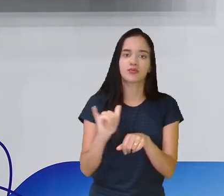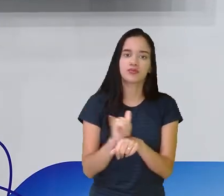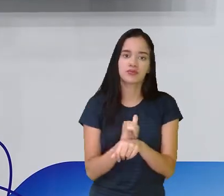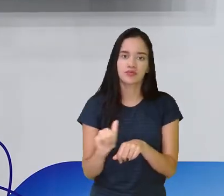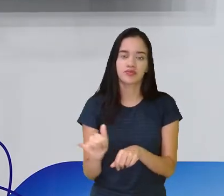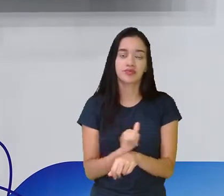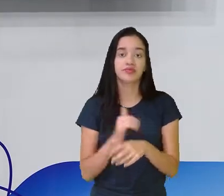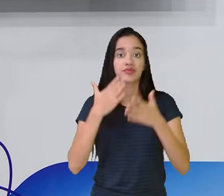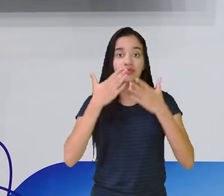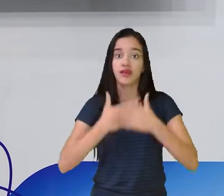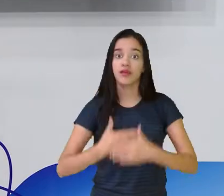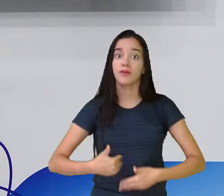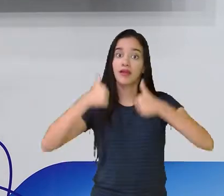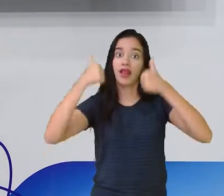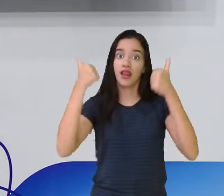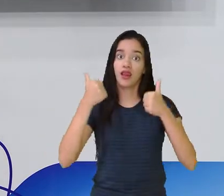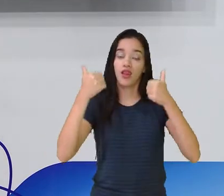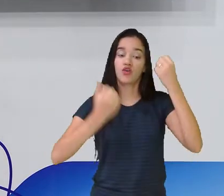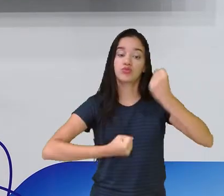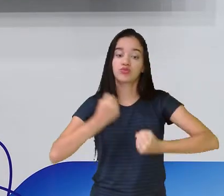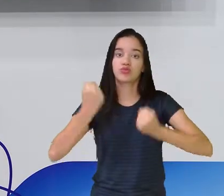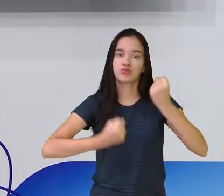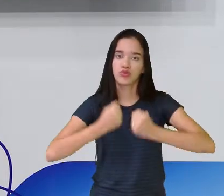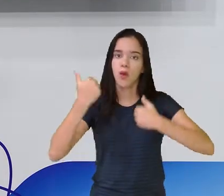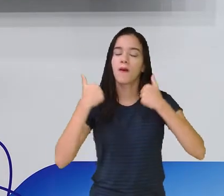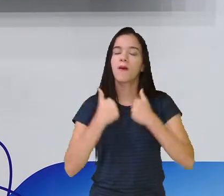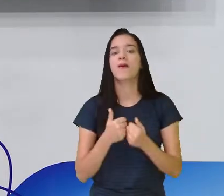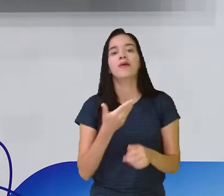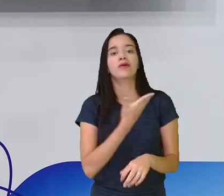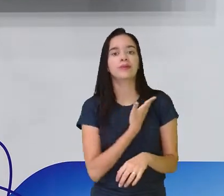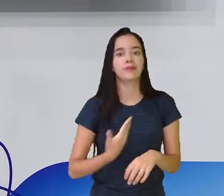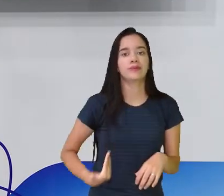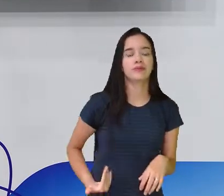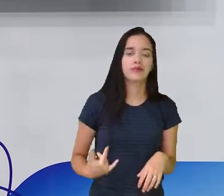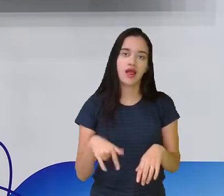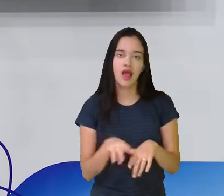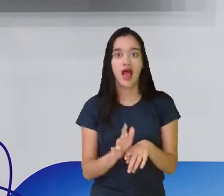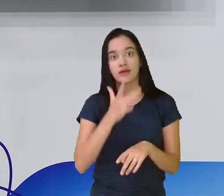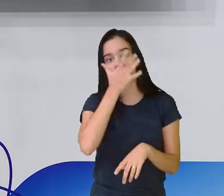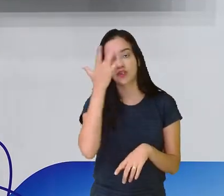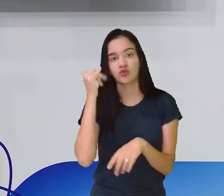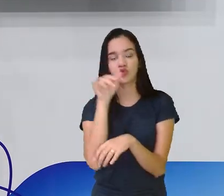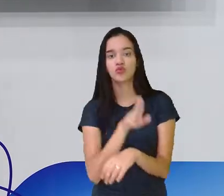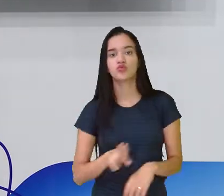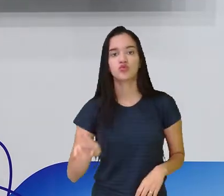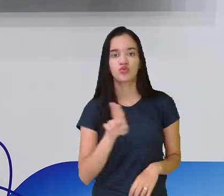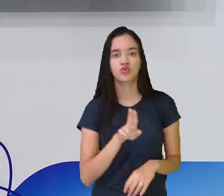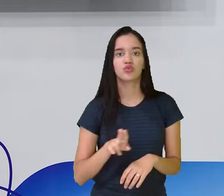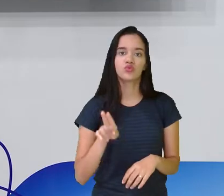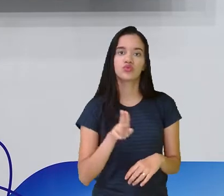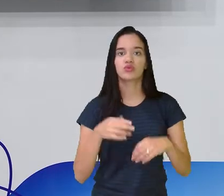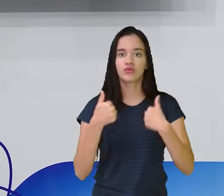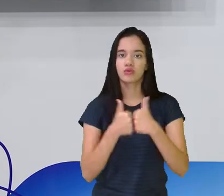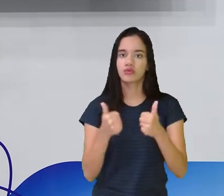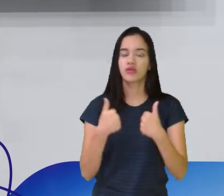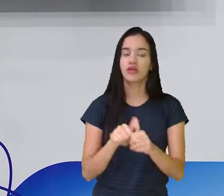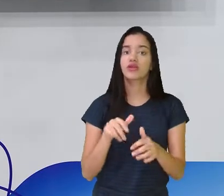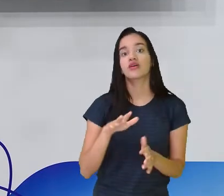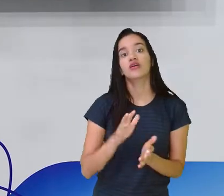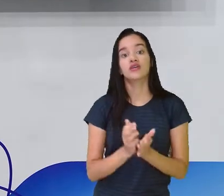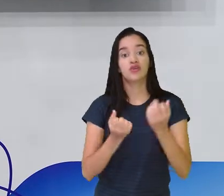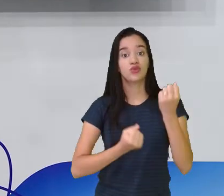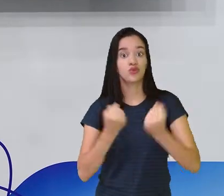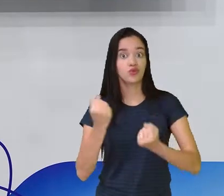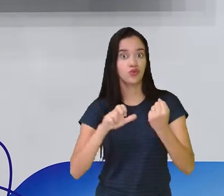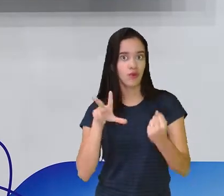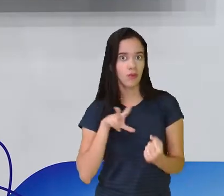para melhorar o nosso transporte público também, para que cada vez mais as pessoas usem transporte público e deixem esse carro